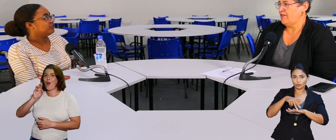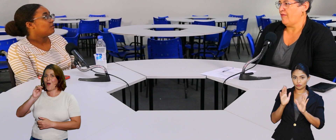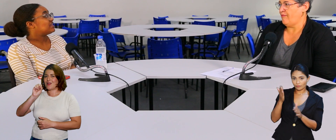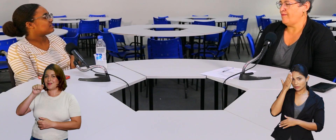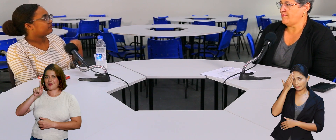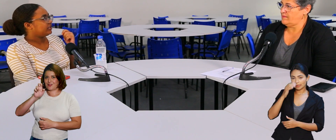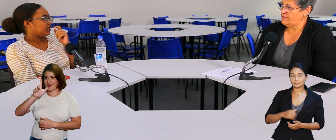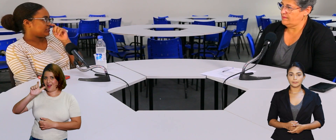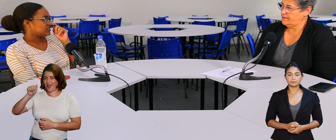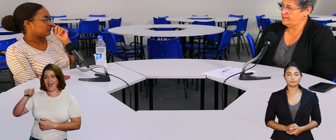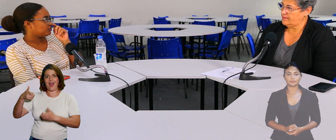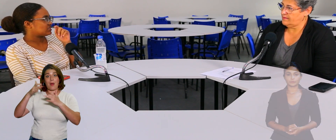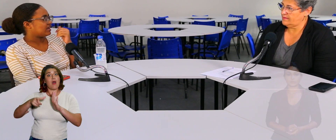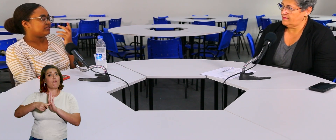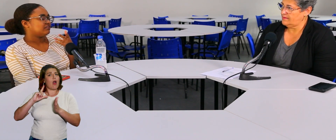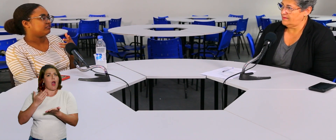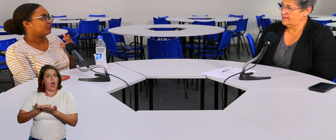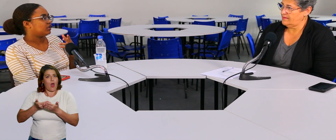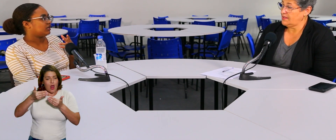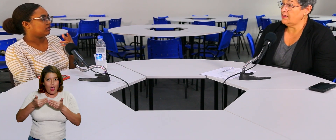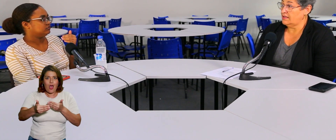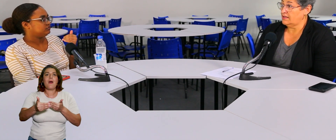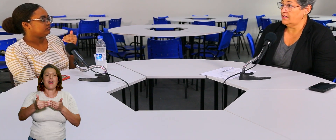aqui. foi quando. Mas foi antes das aulas começarem,